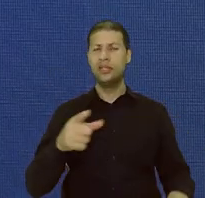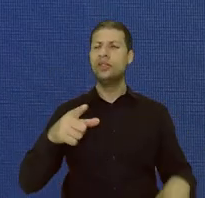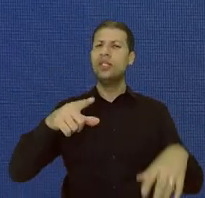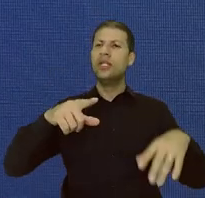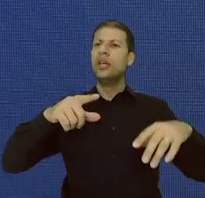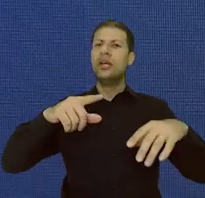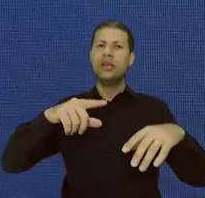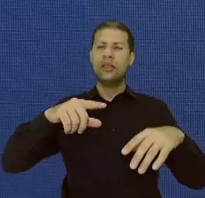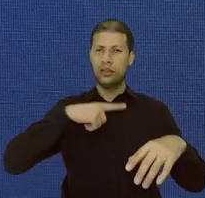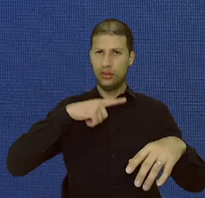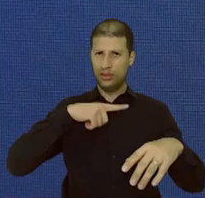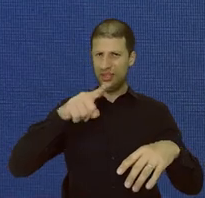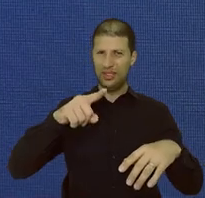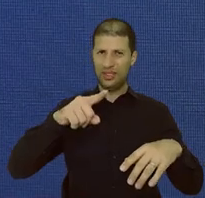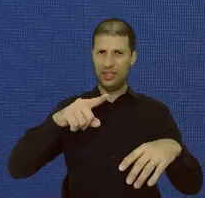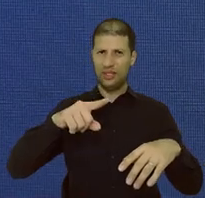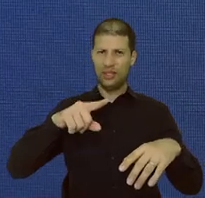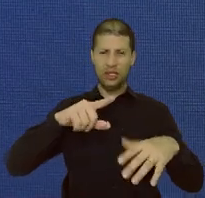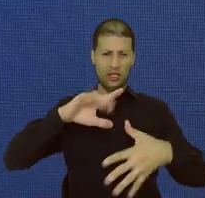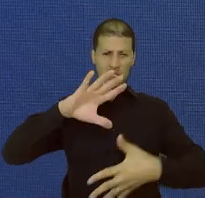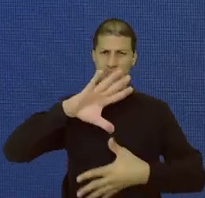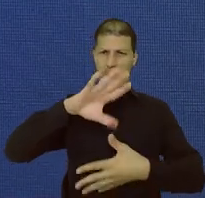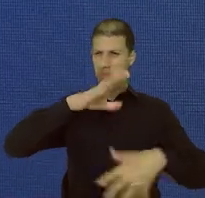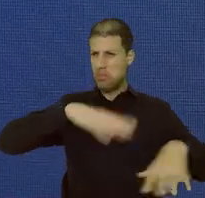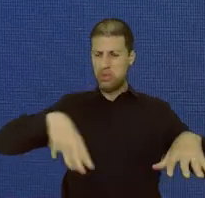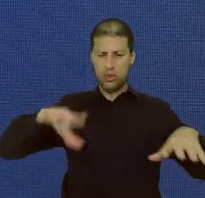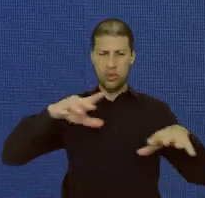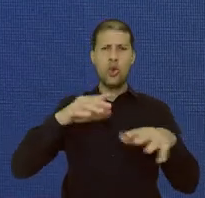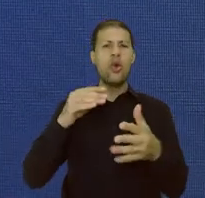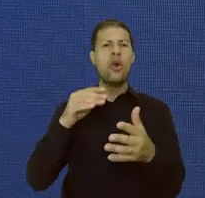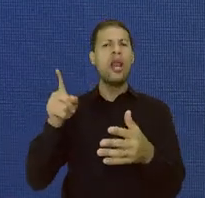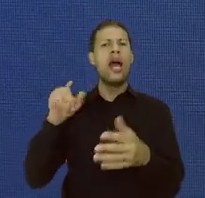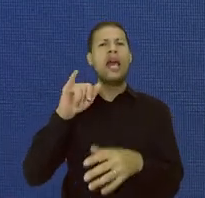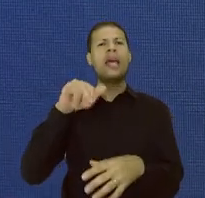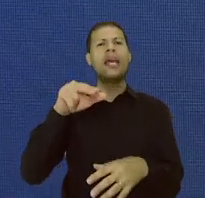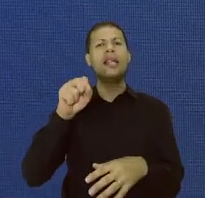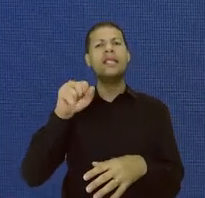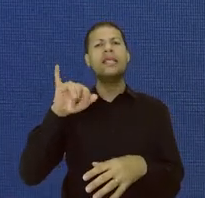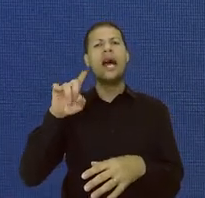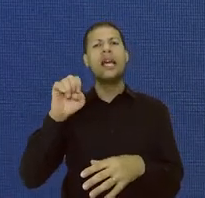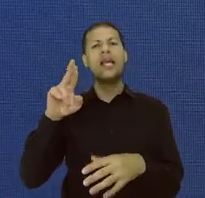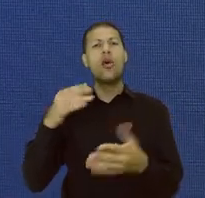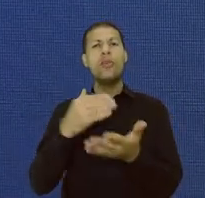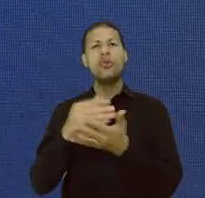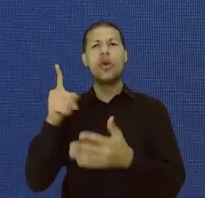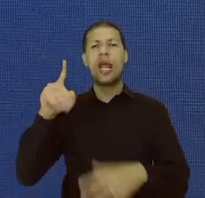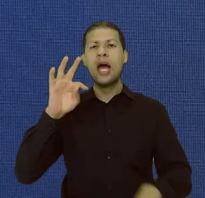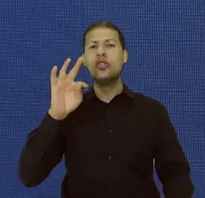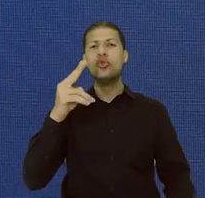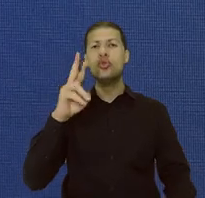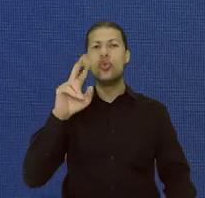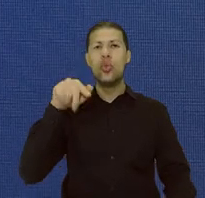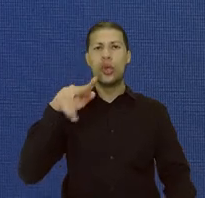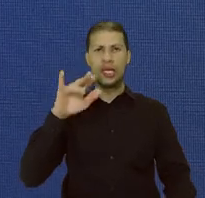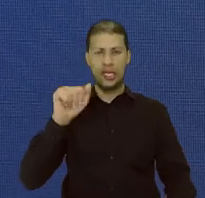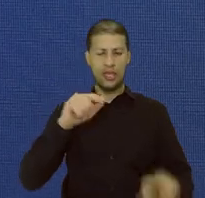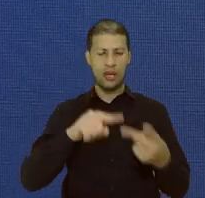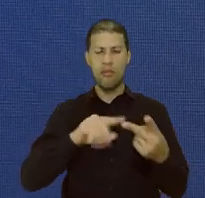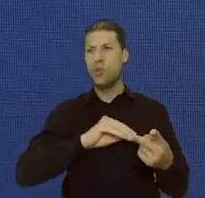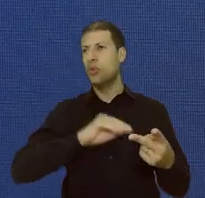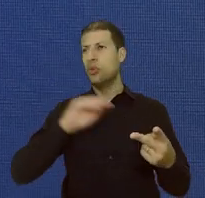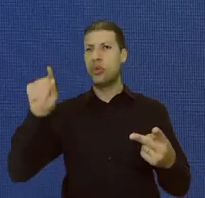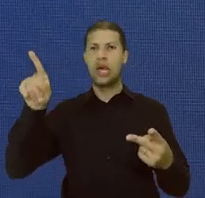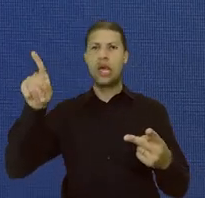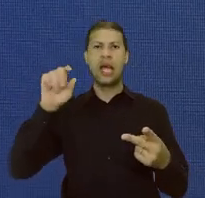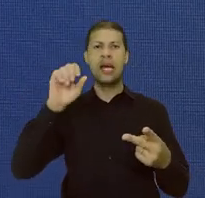os fundadores da inside eles começaram na Turquia depois foram para Singapura e hoje estão espalhados em Nova